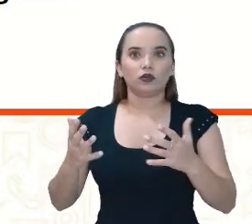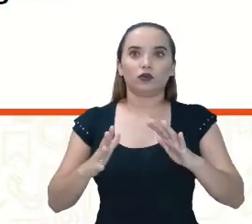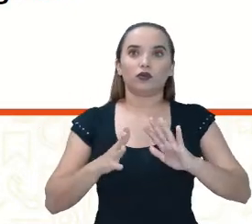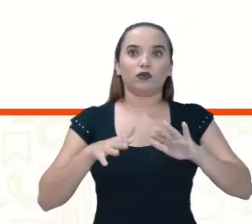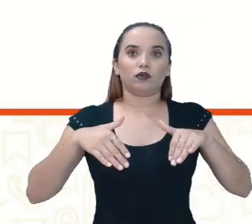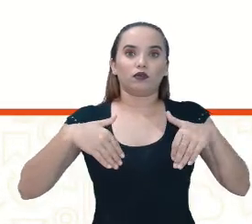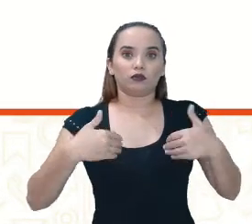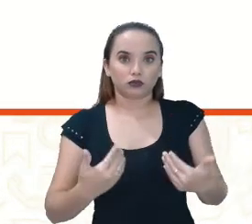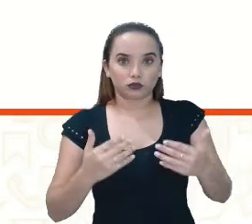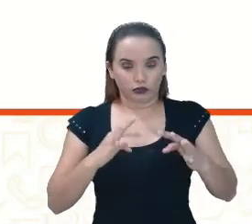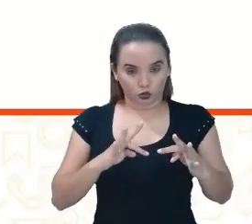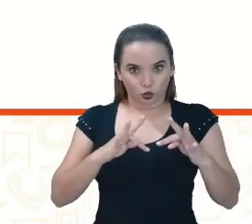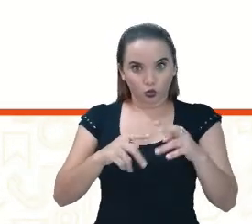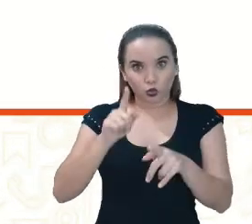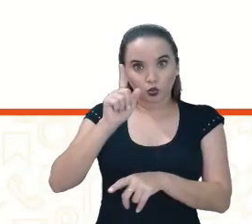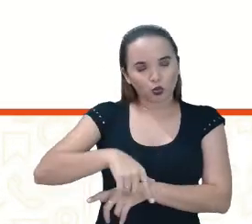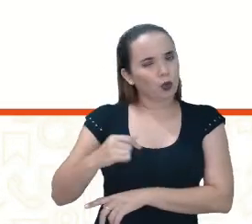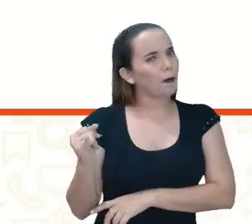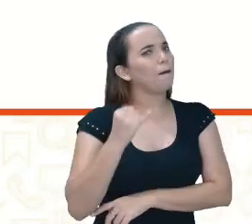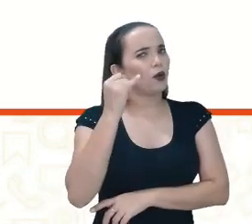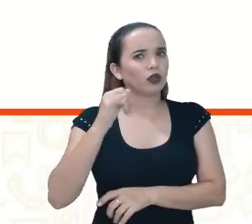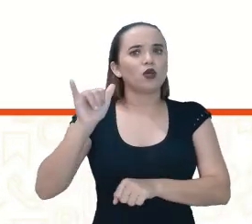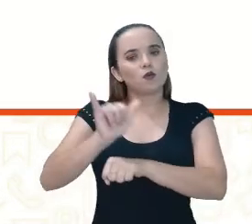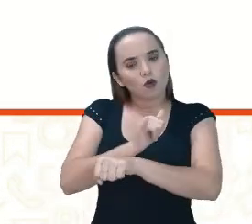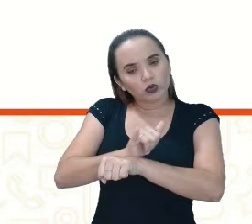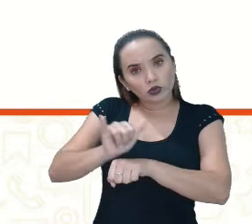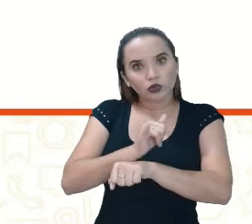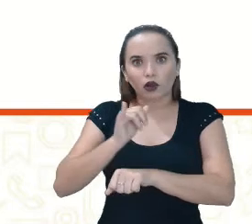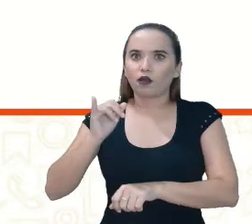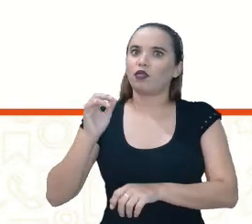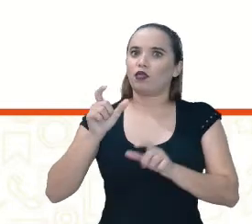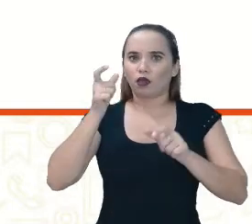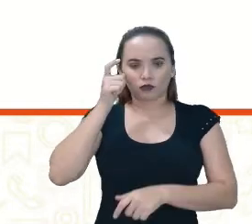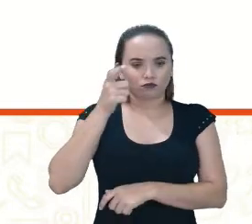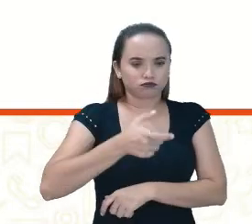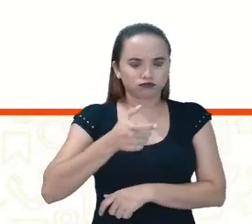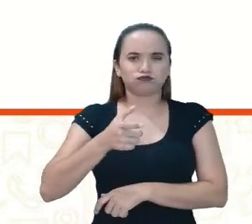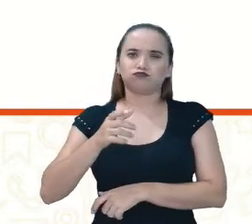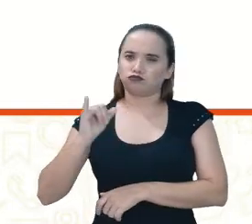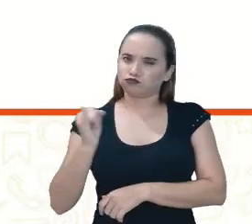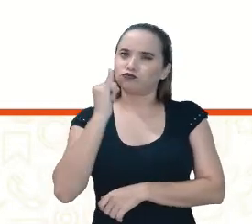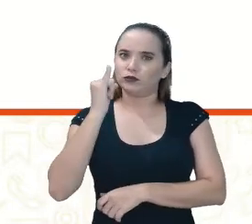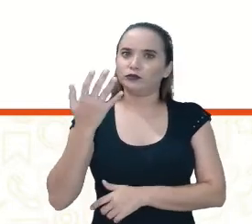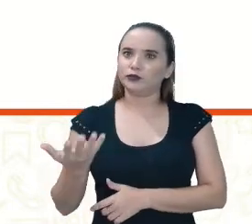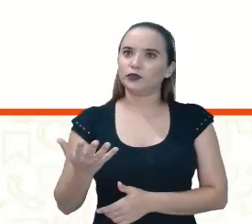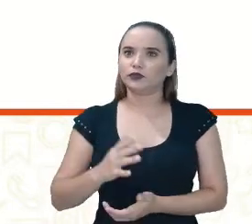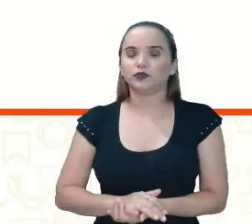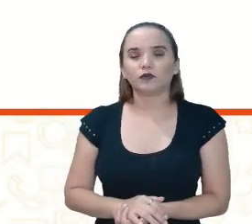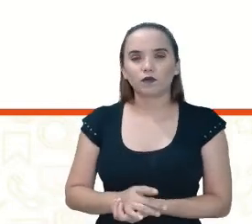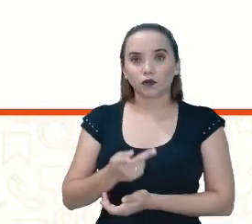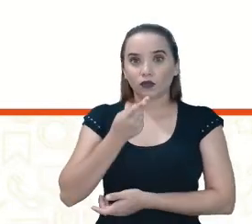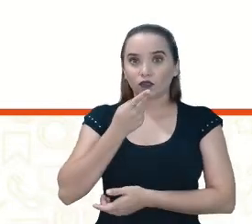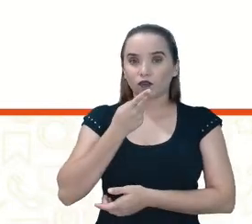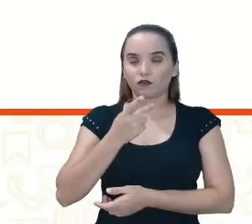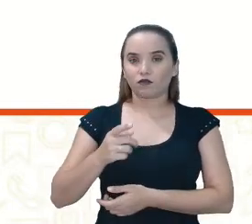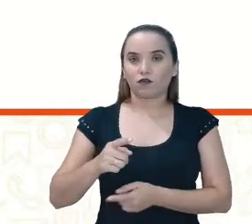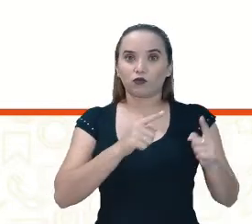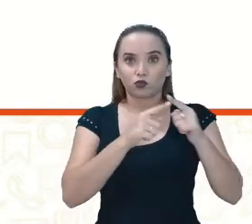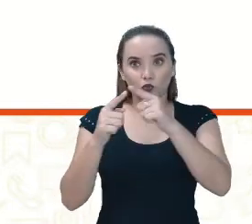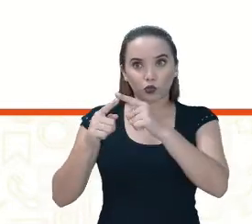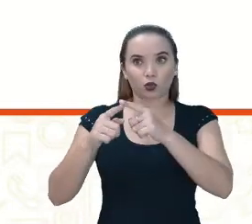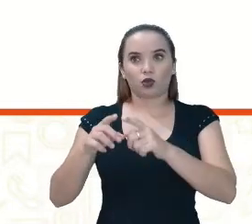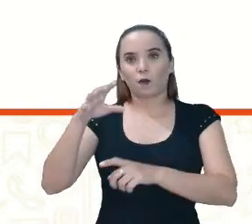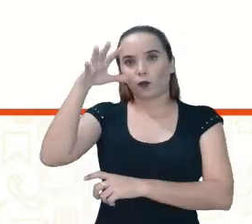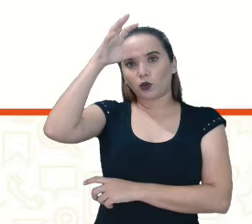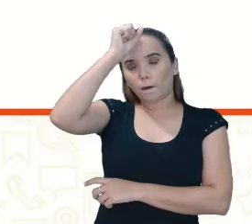comece uma estratégia importante. Quando falamos de modelo de aprendizagem, é porque é